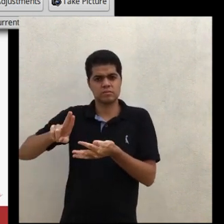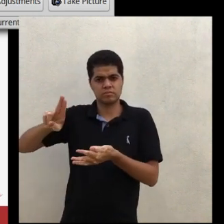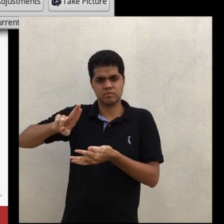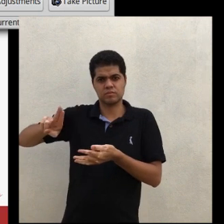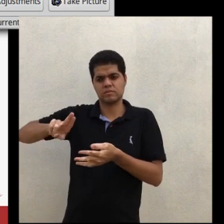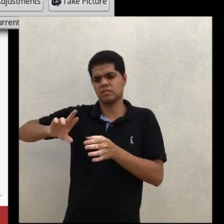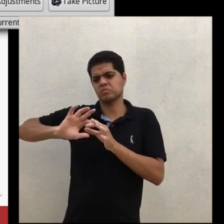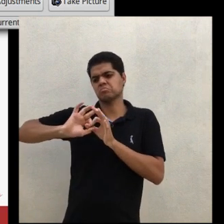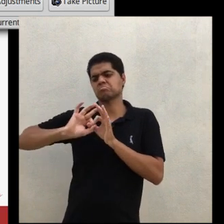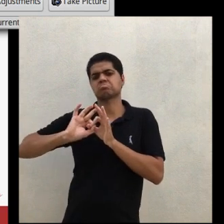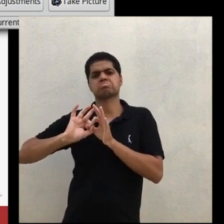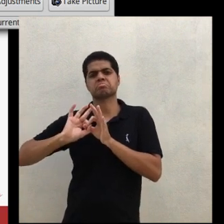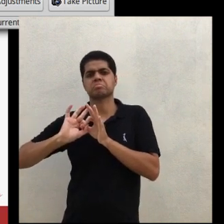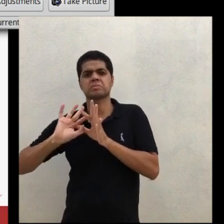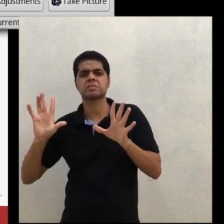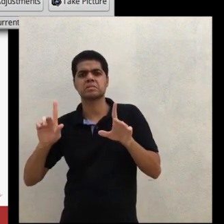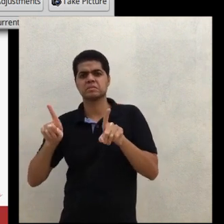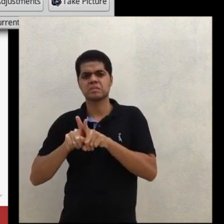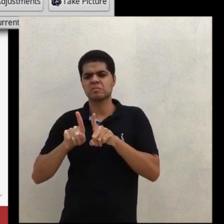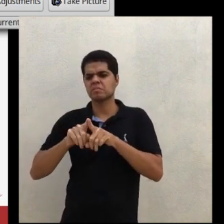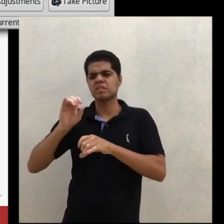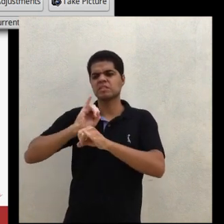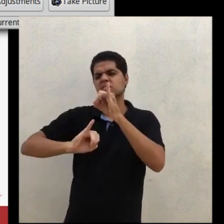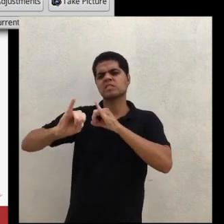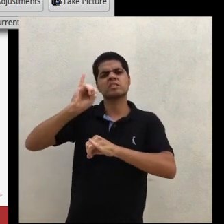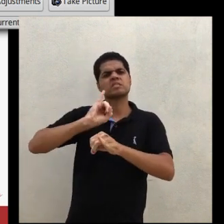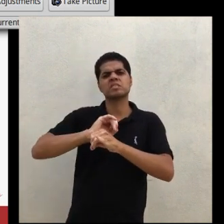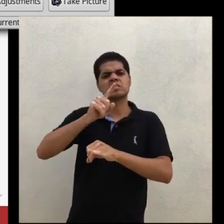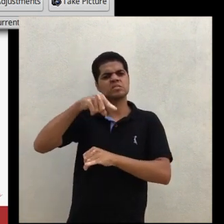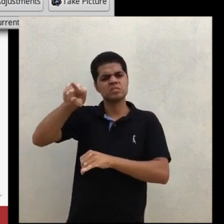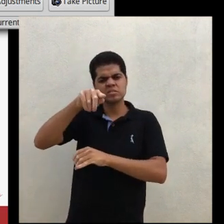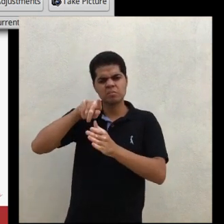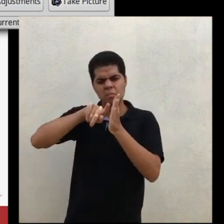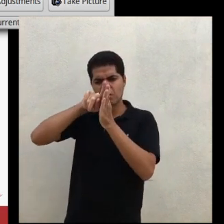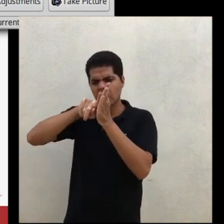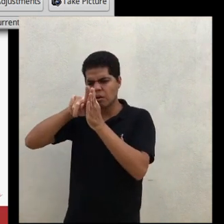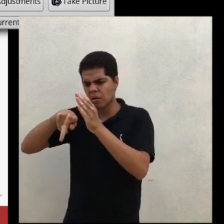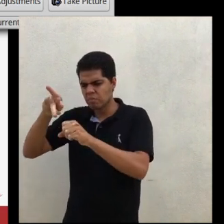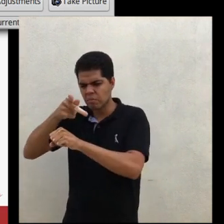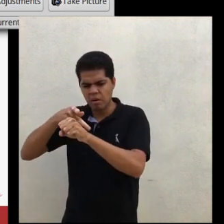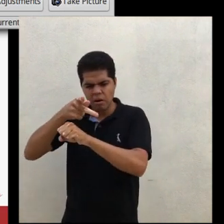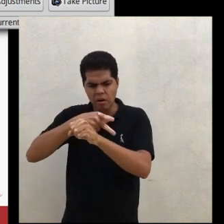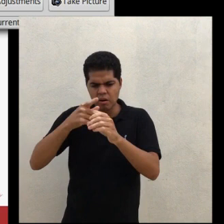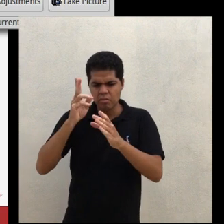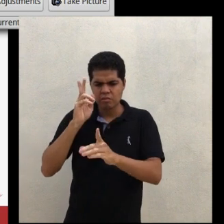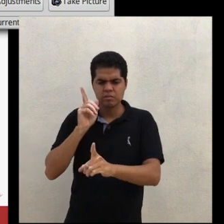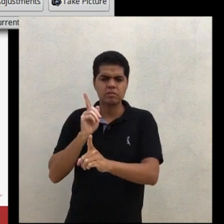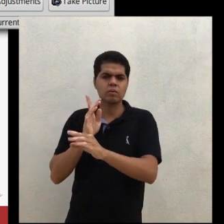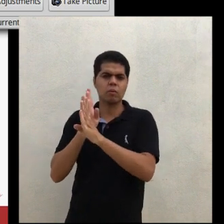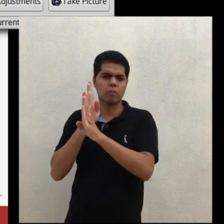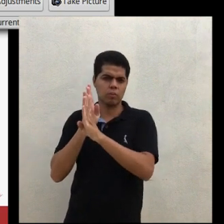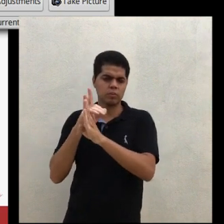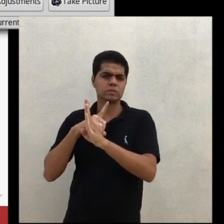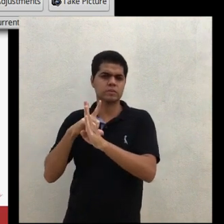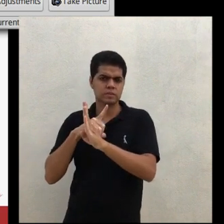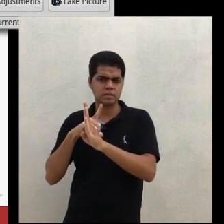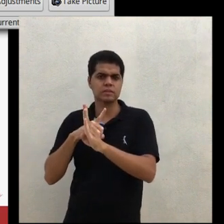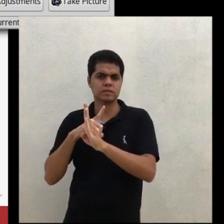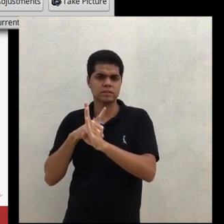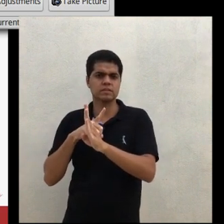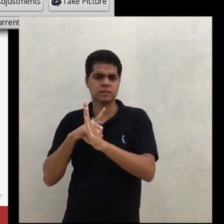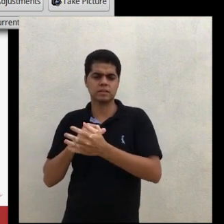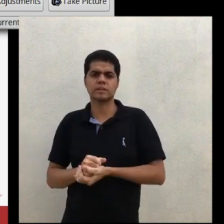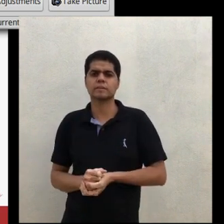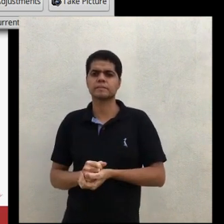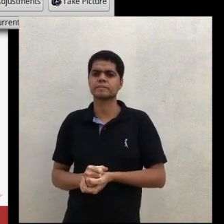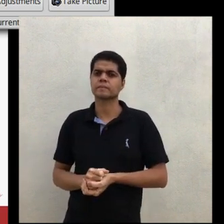roda no Windows, no Linux, aqui eu estou usando o Linux, né? Ele funciona muito bem no Linux, no Windows, e ele é muito fácil de